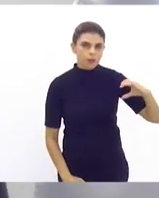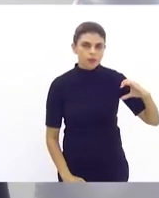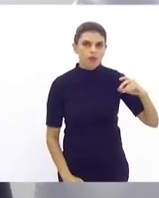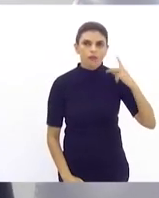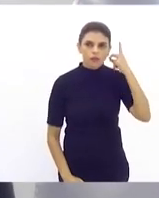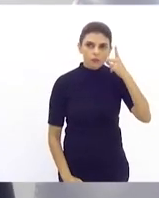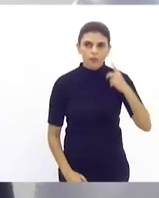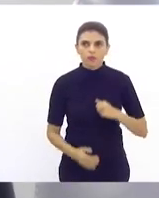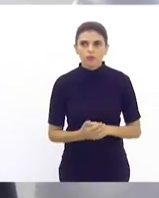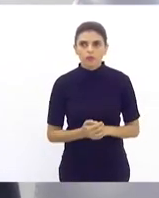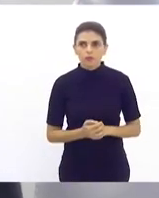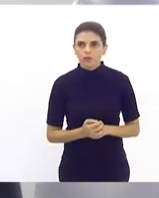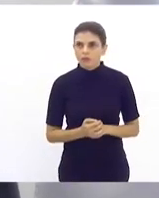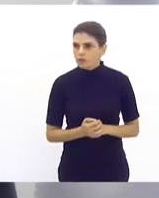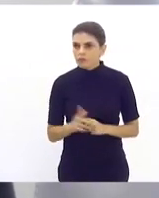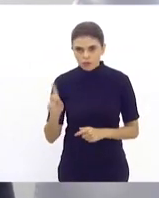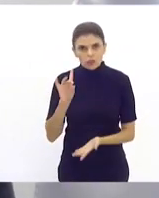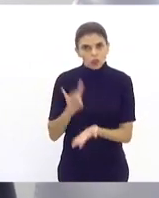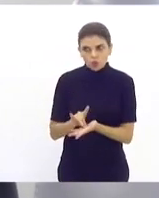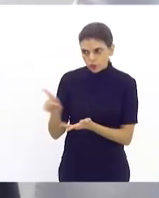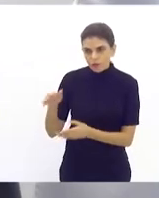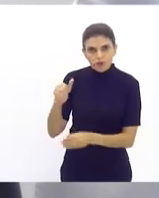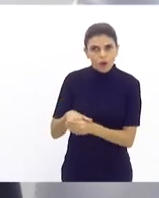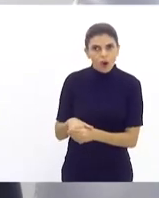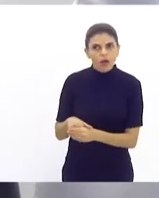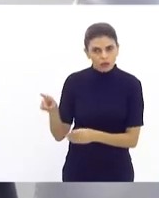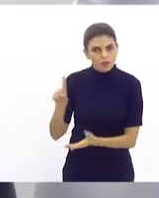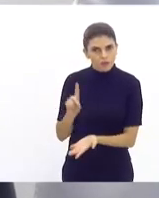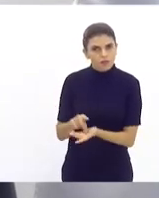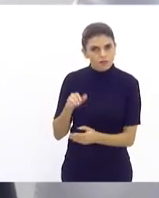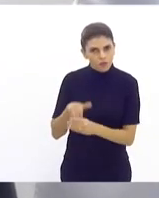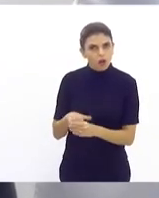Não, deputado Carlos Mink está funcionando como titular. Vota.